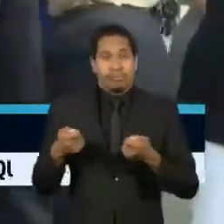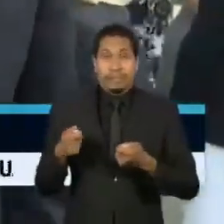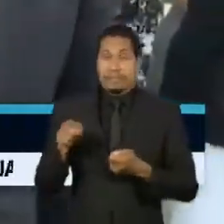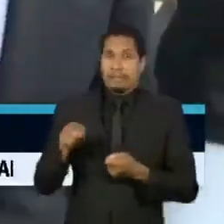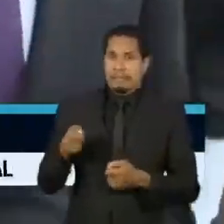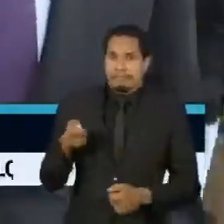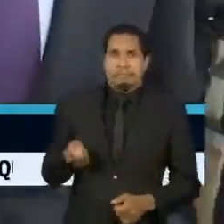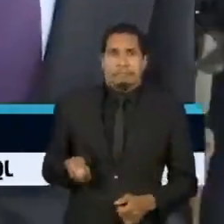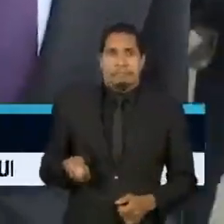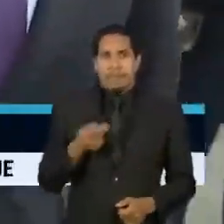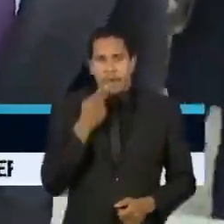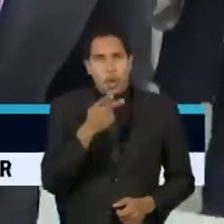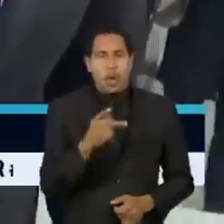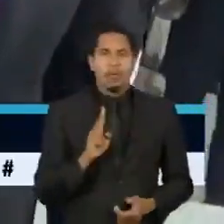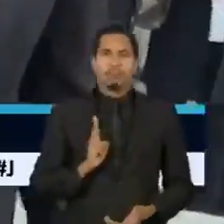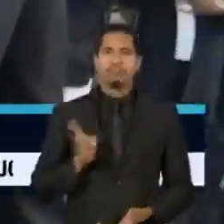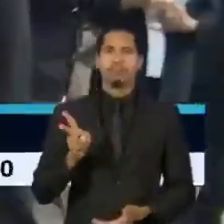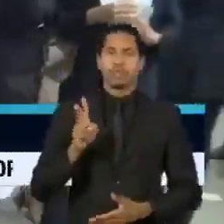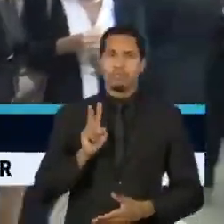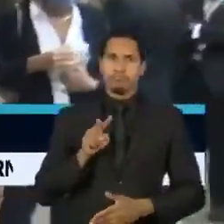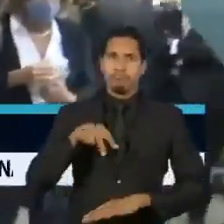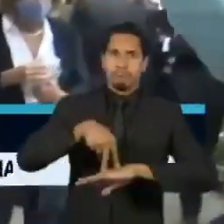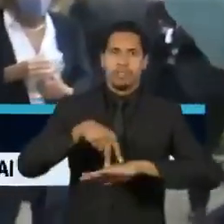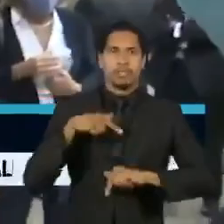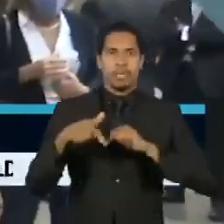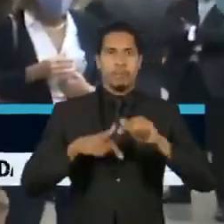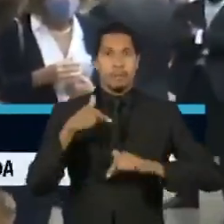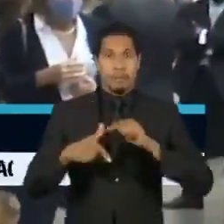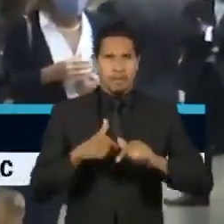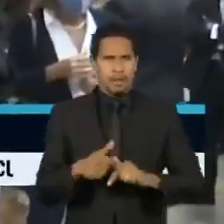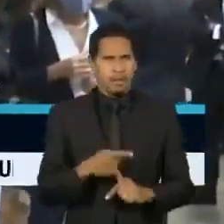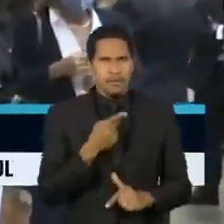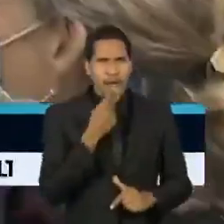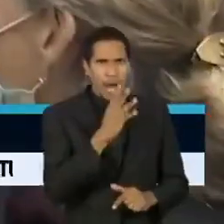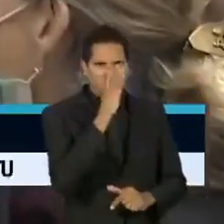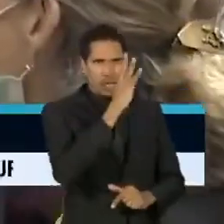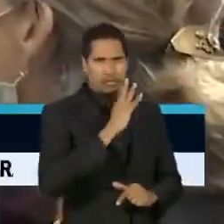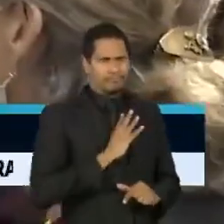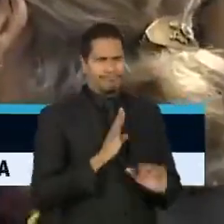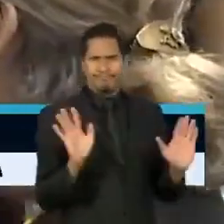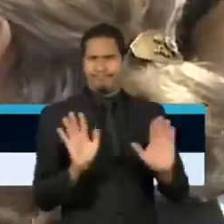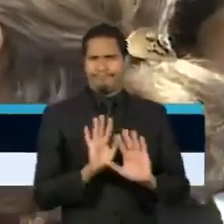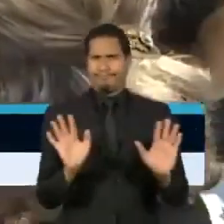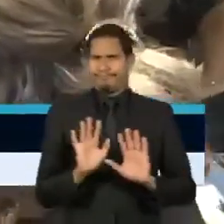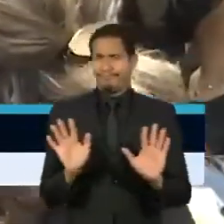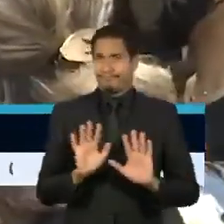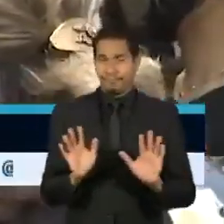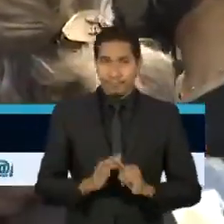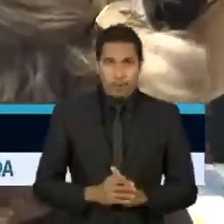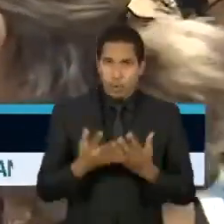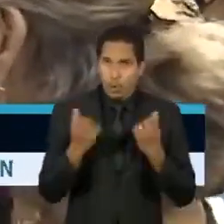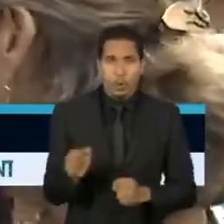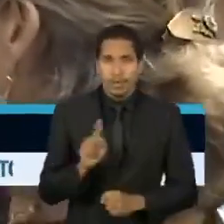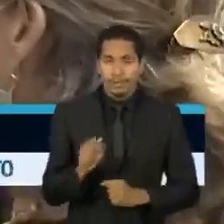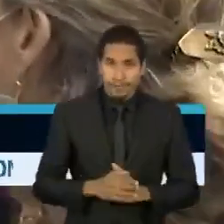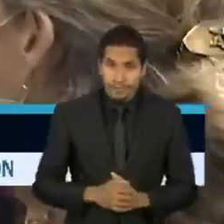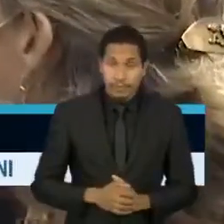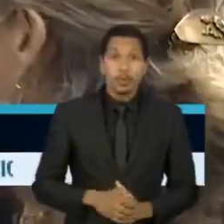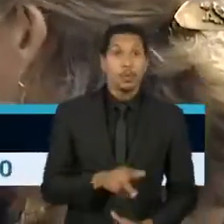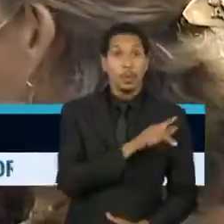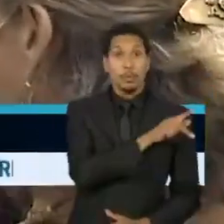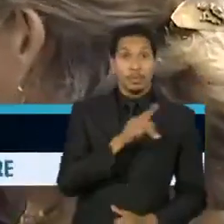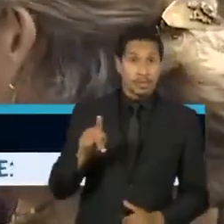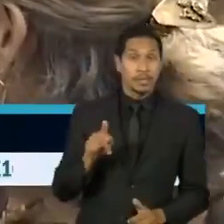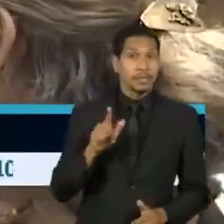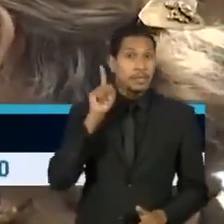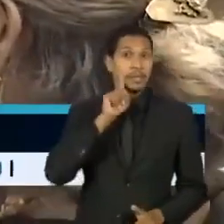diz que não vai renunciar e nega as acusações. Até o presidente Biden já pediu a renúncia